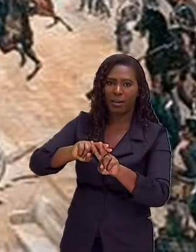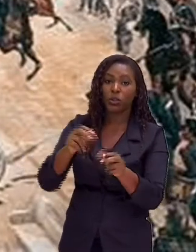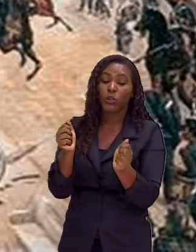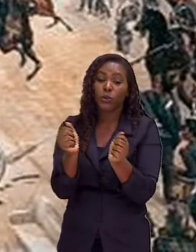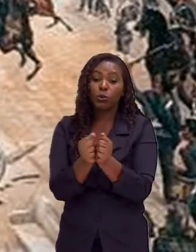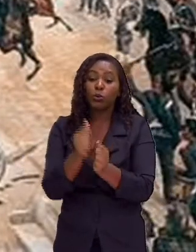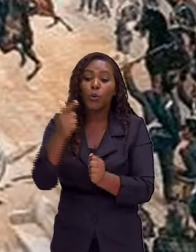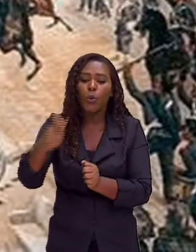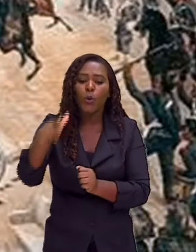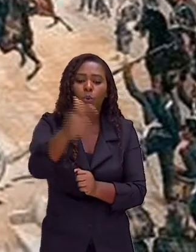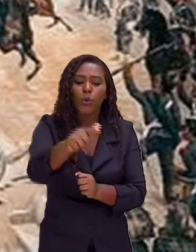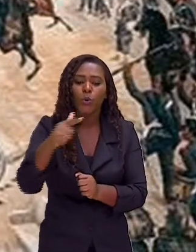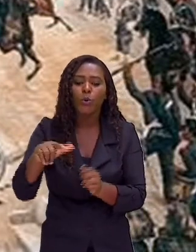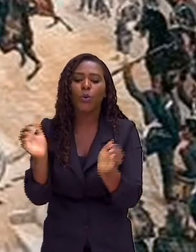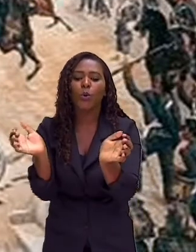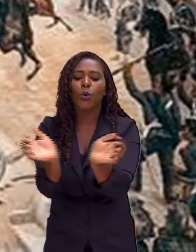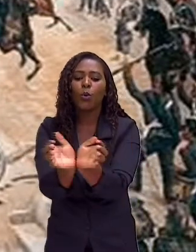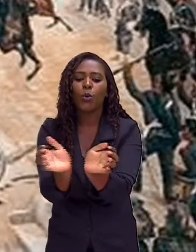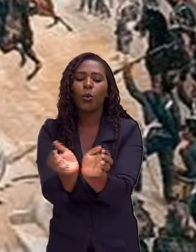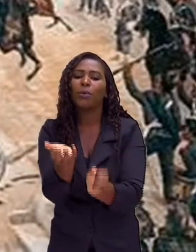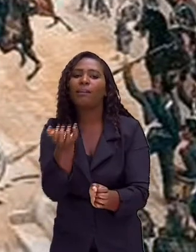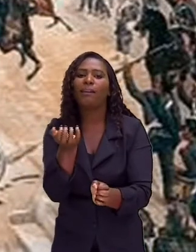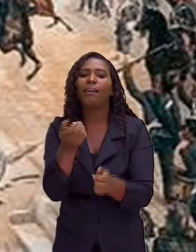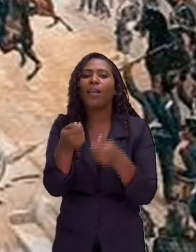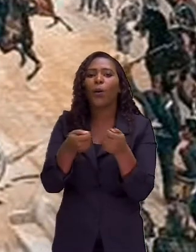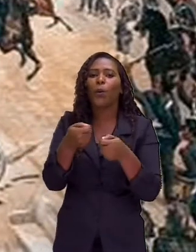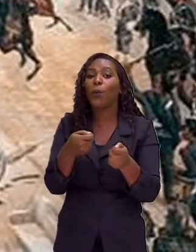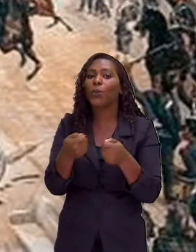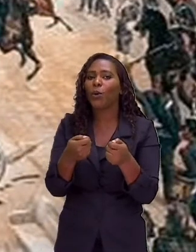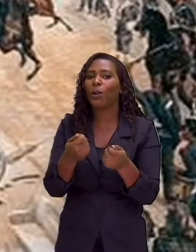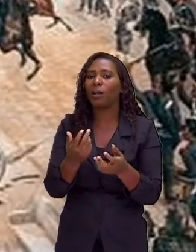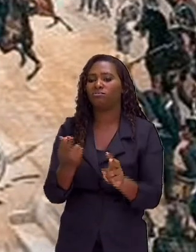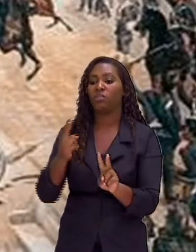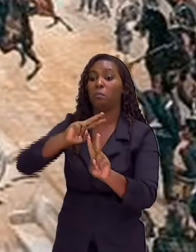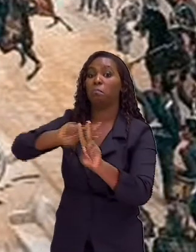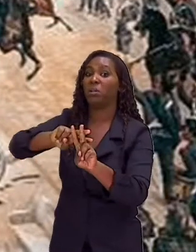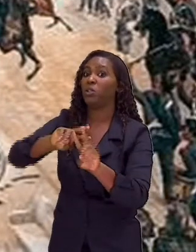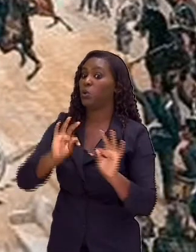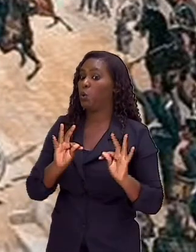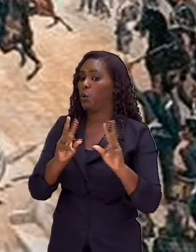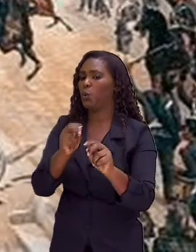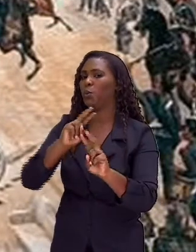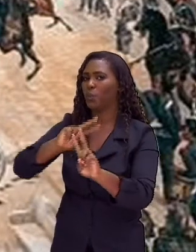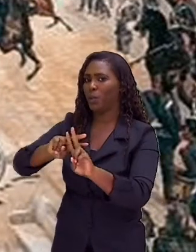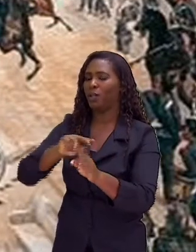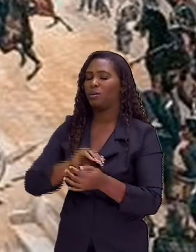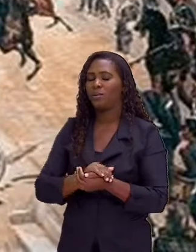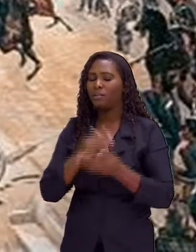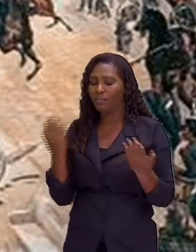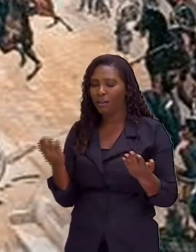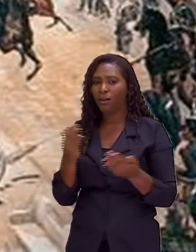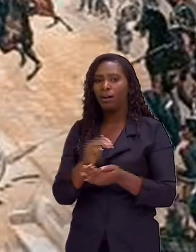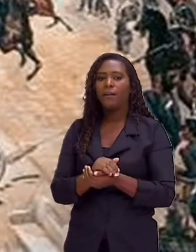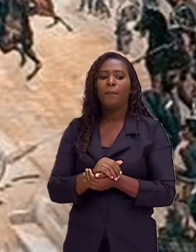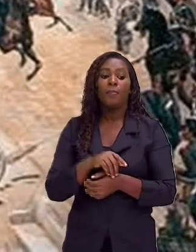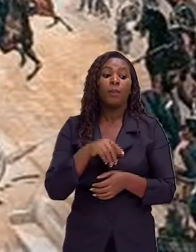Nova Espanha tomar a mesma estrada rumo ao governo provisório